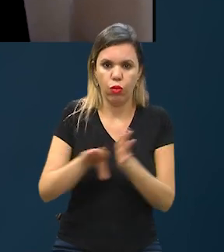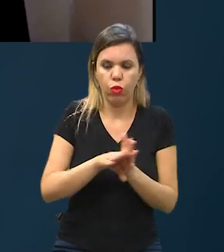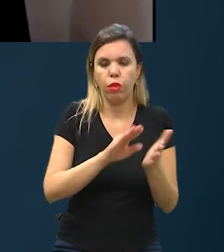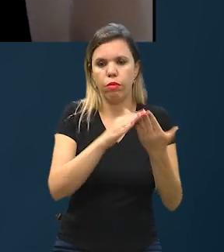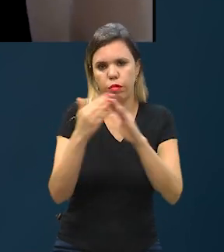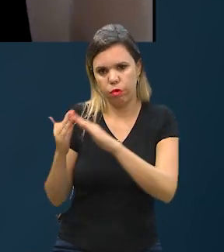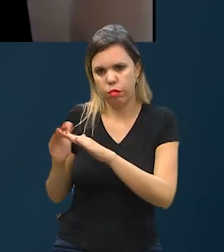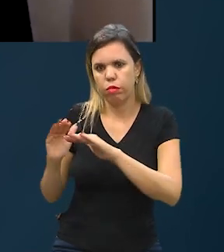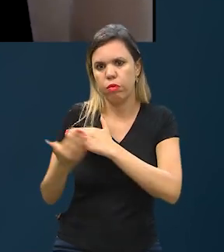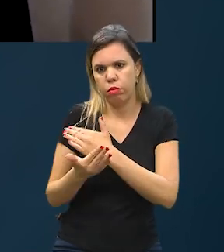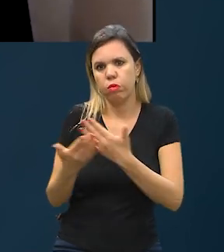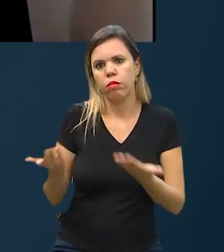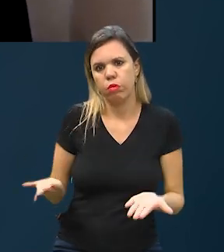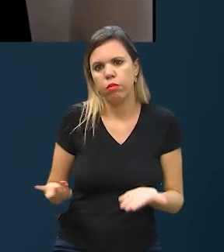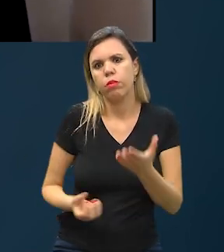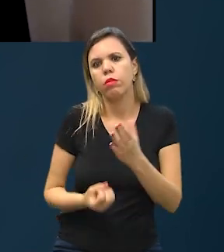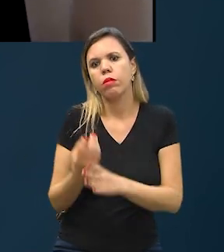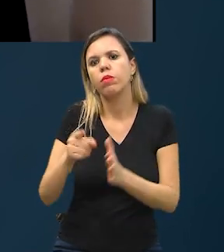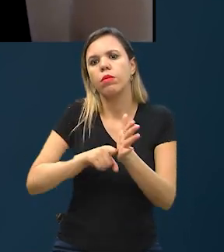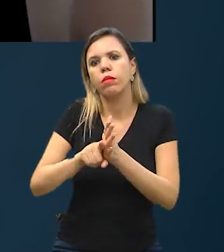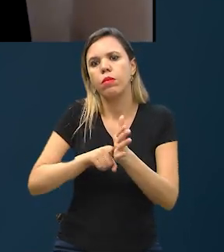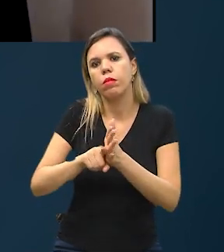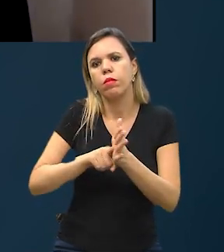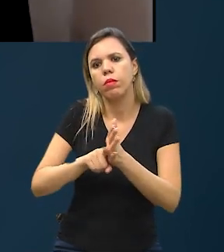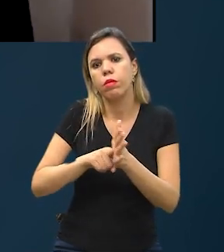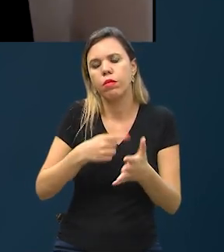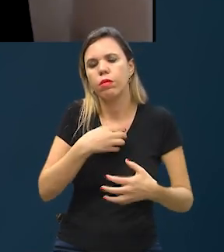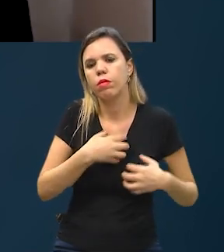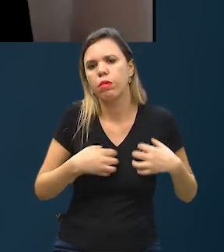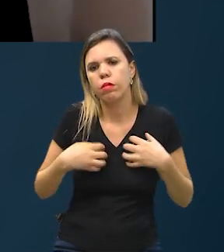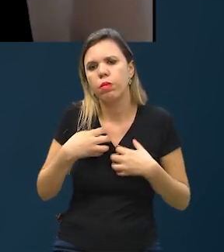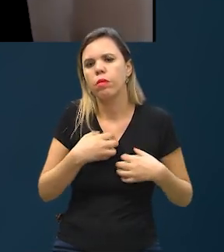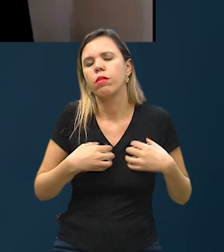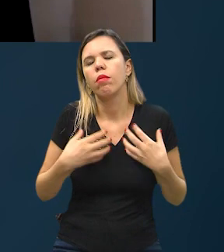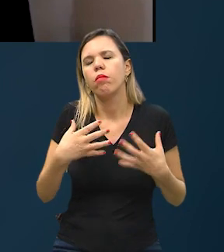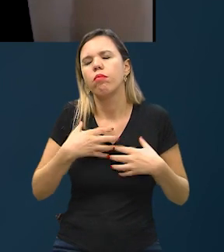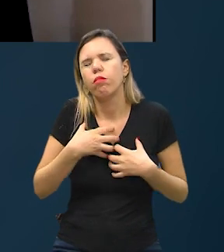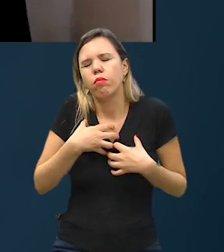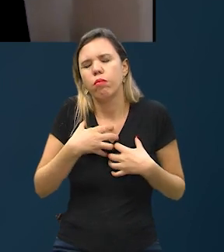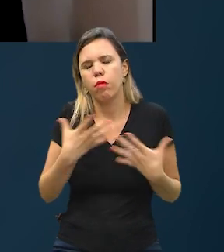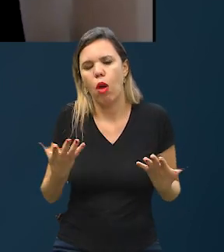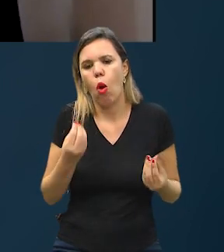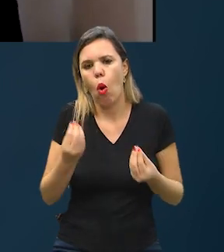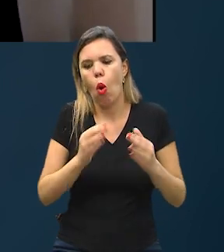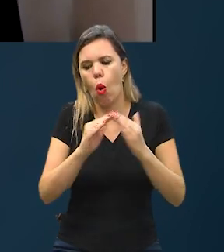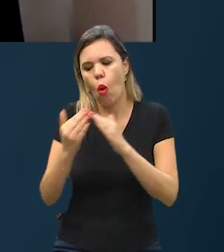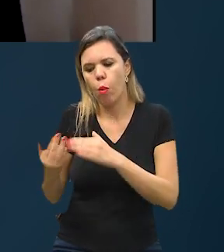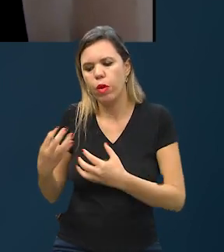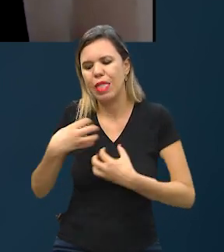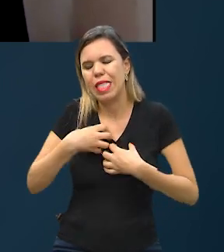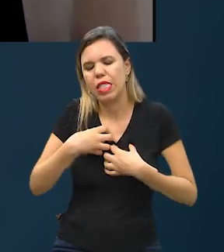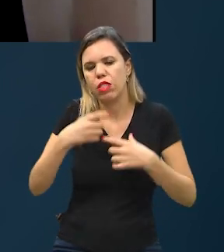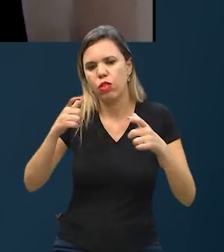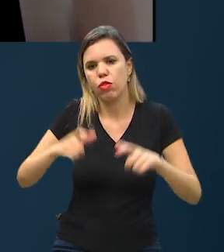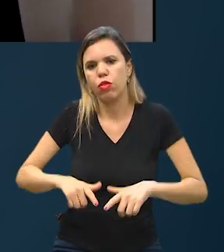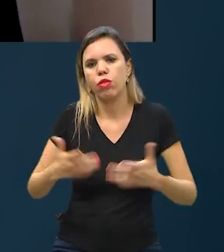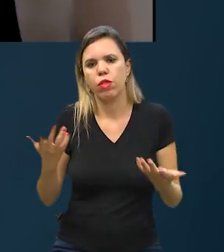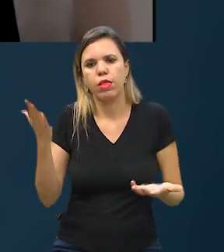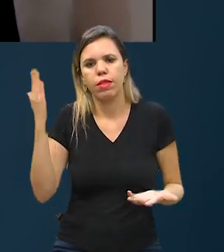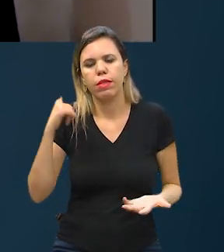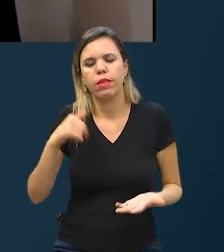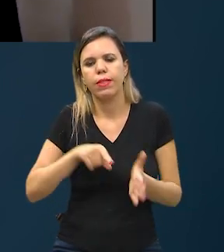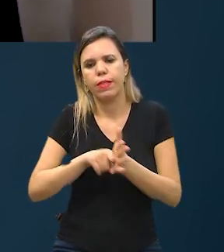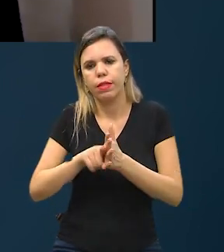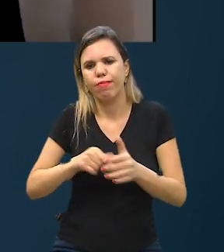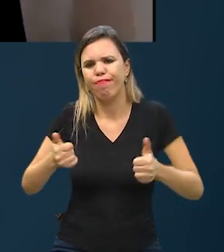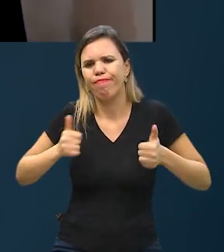quebrada. Então a gente criou uma pesquisa de sensação para entender, beleza, como que a quebrada está se sentindo ali. A gente sabe que o índice